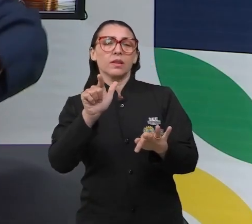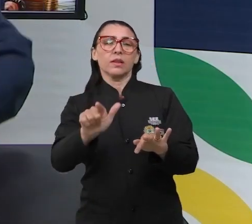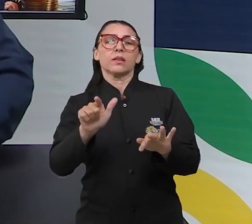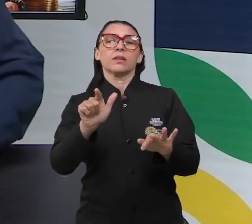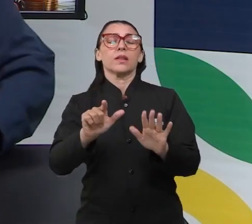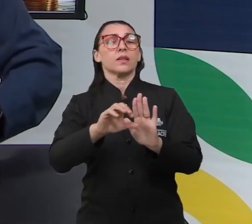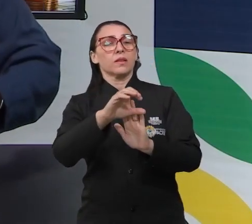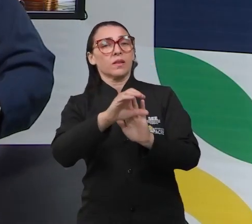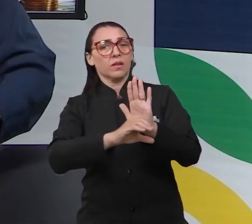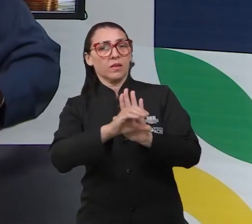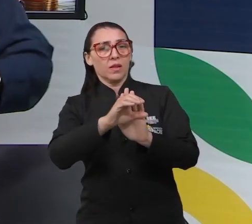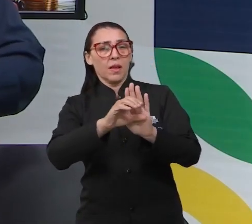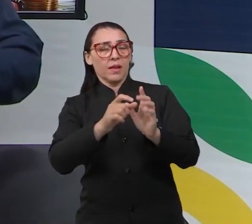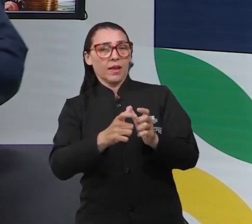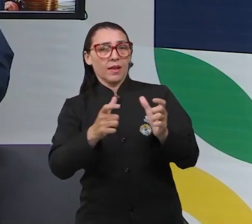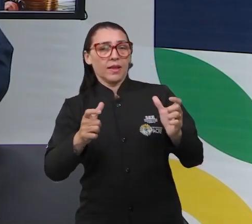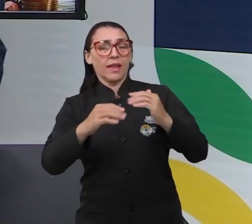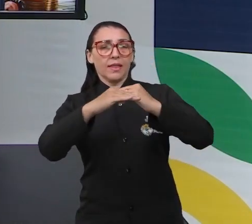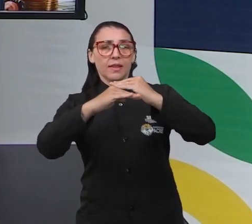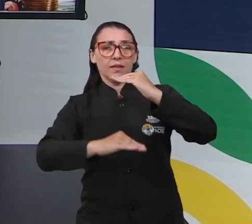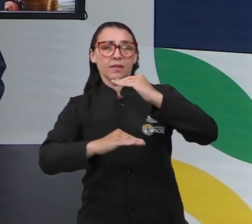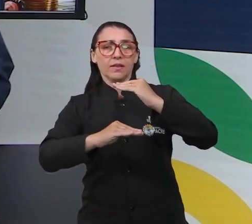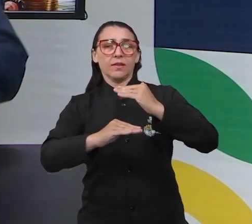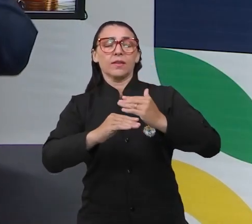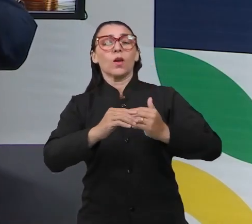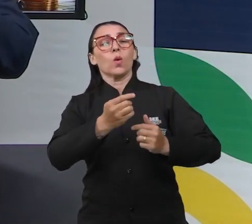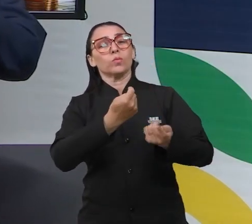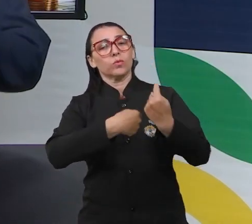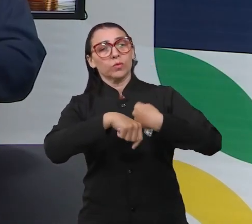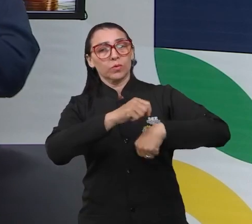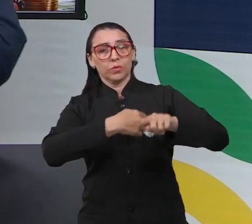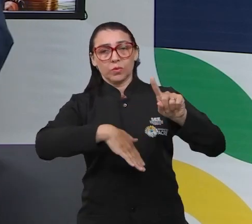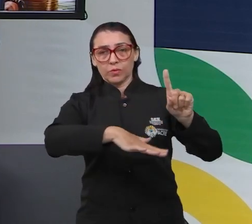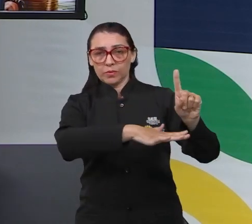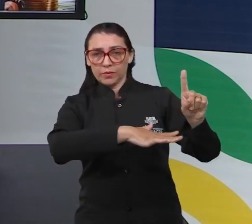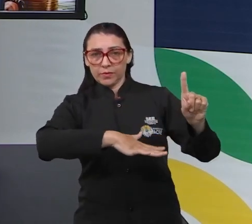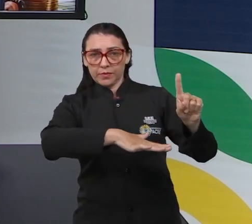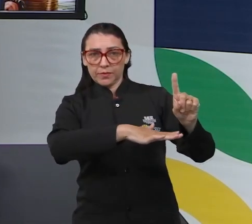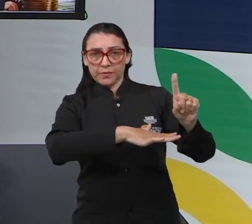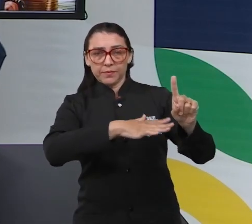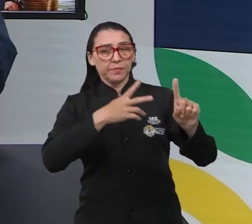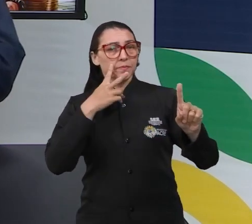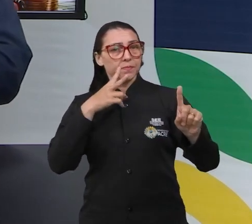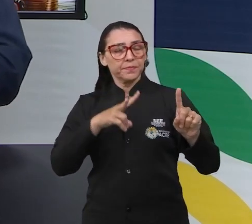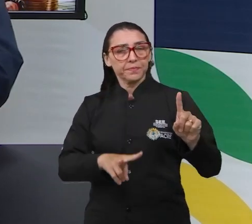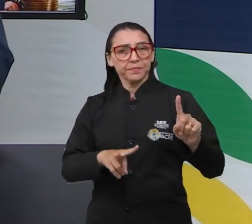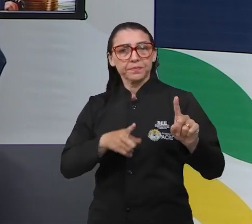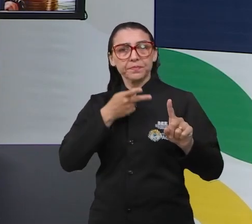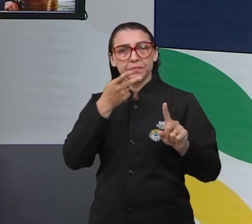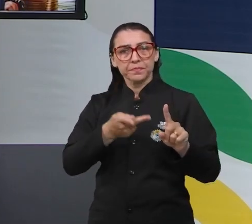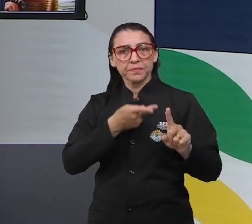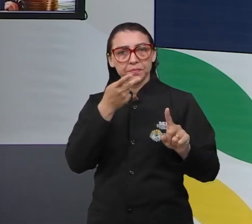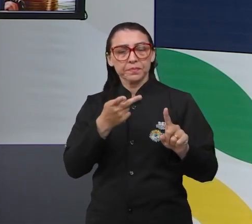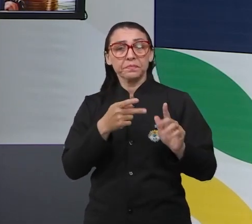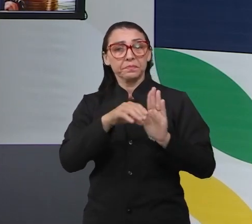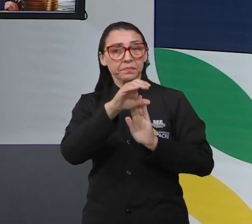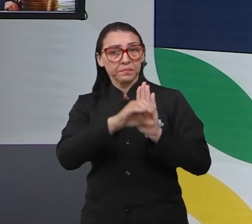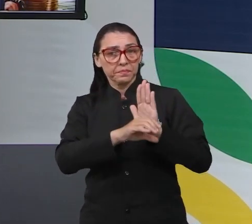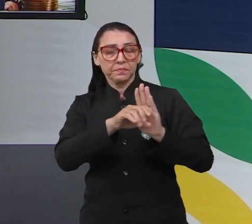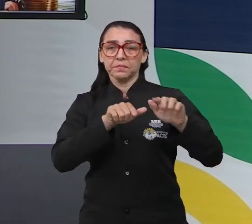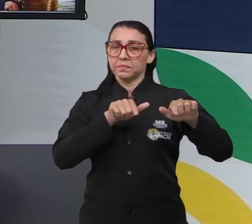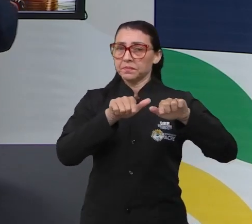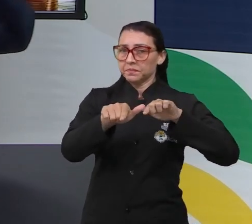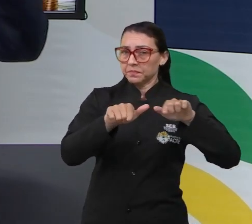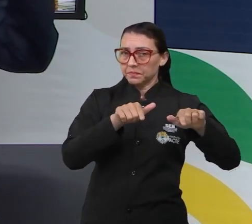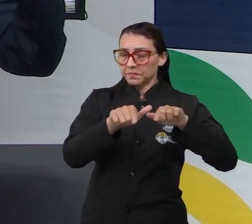a esse conceito maior que é a desigualdade socioeconômica. Então, a gente vê o seguinte, falamos dos conceitos de